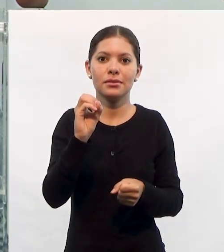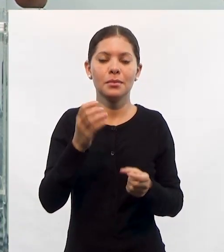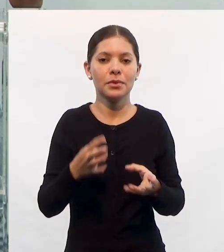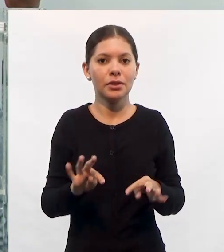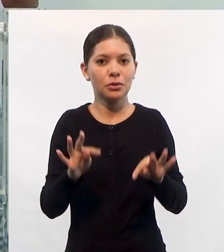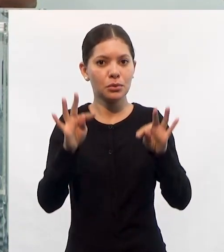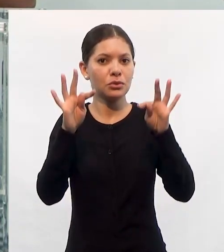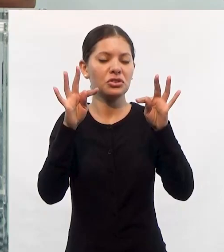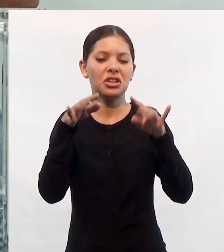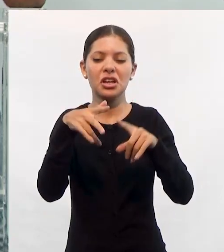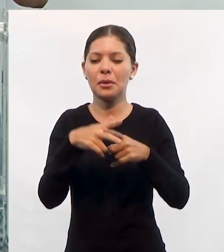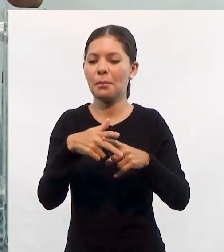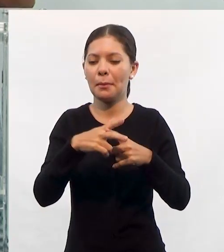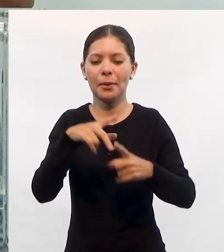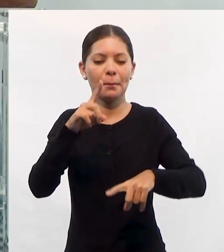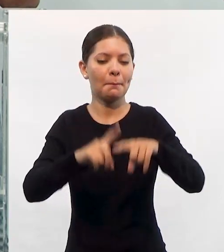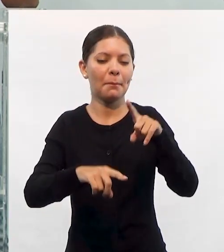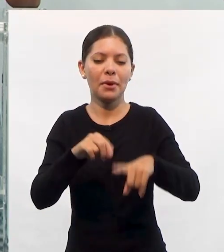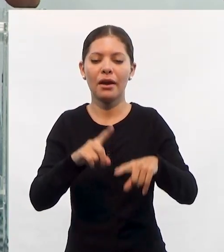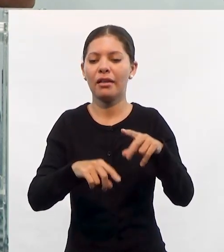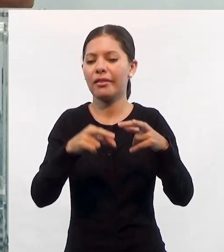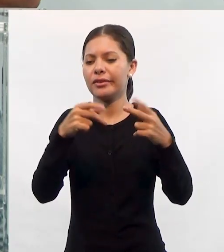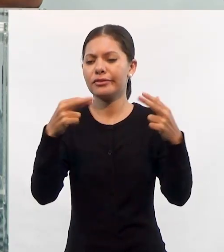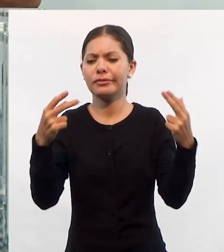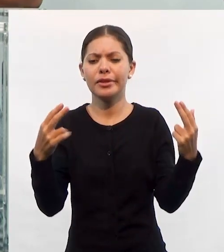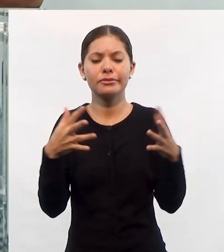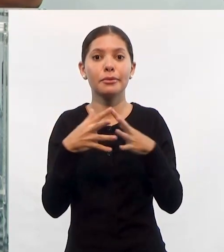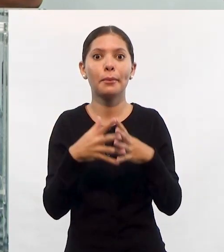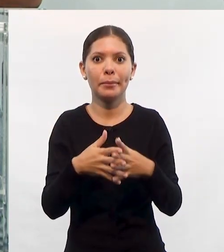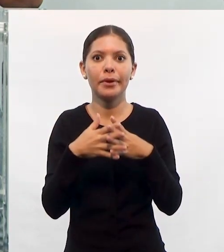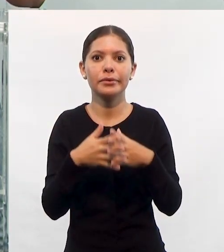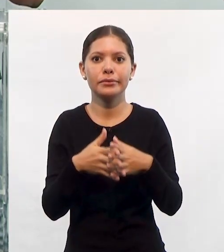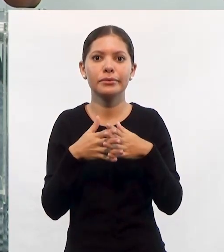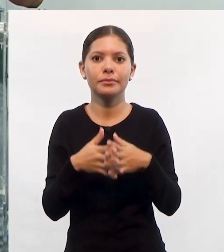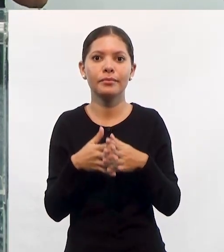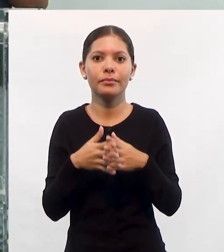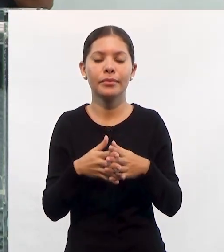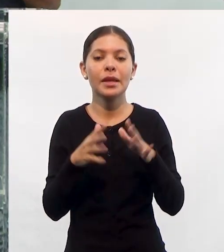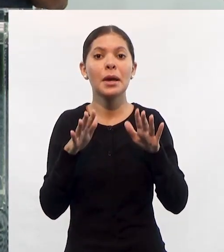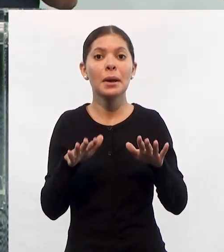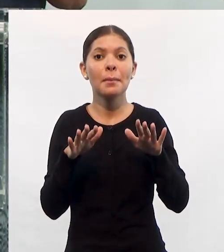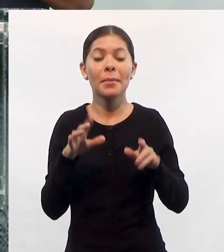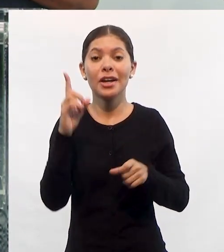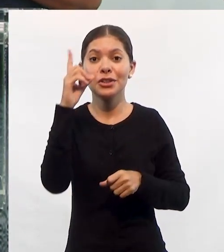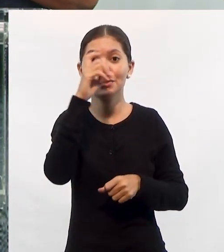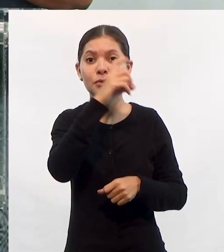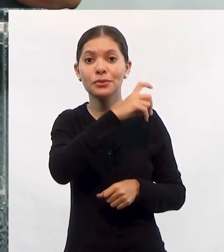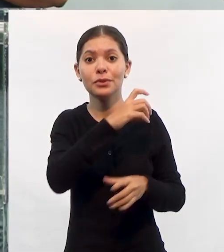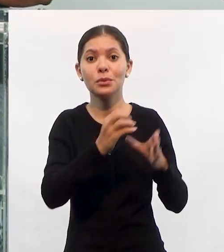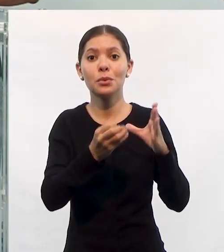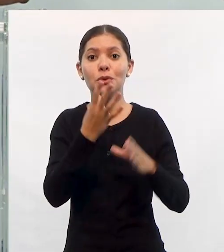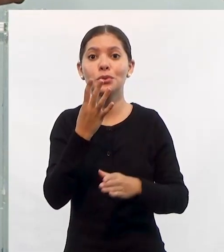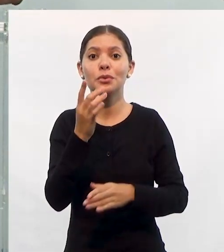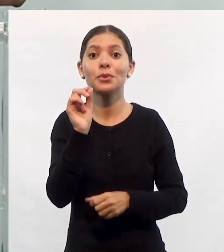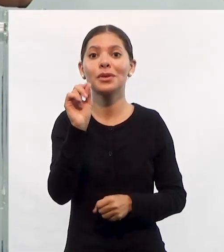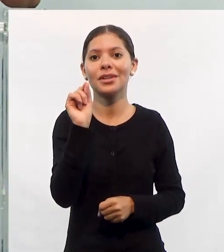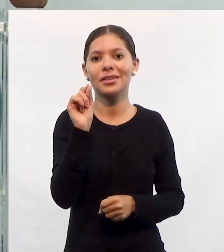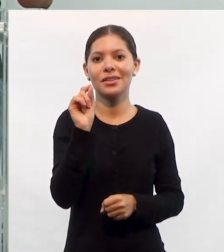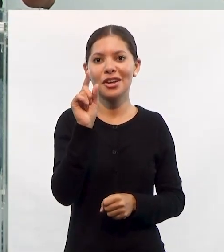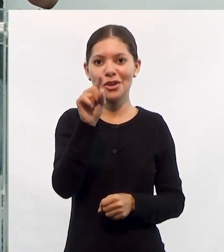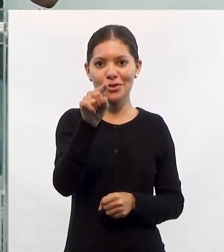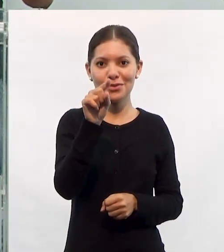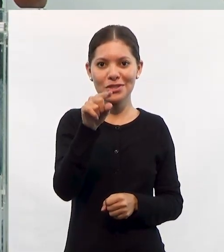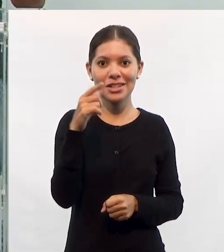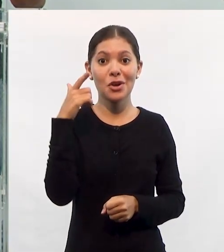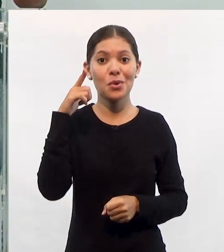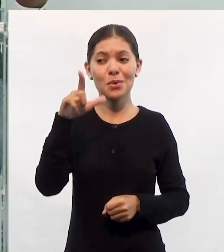tecnologia, equipamentos, máquinas muito complexas. Mas mais difícil do que construir essa fábrica é